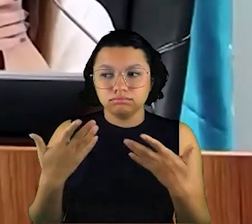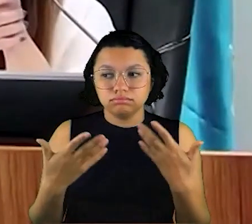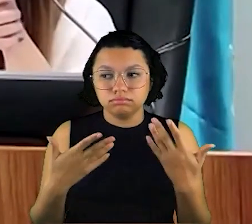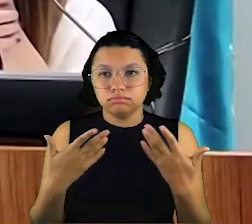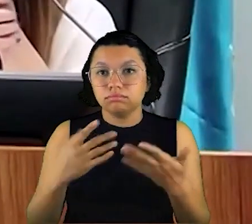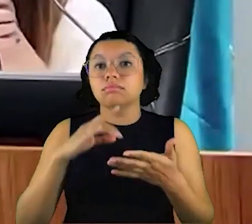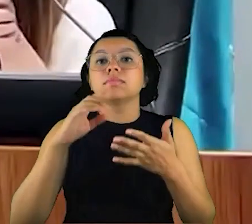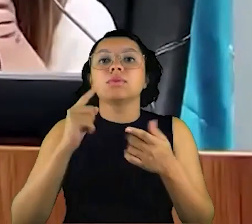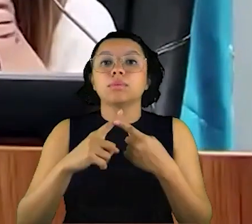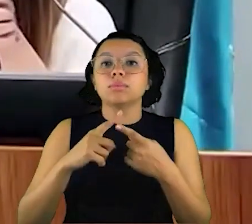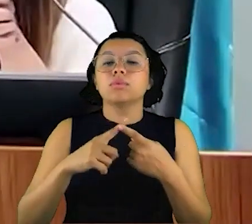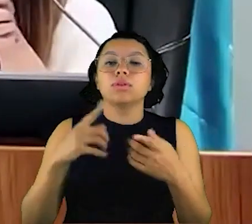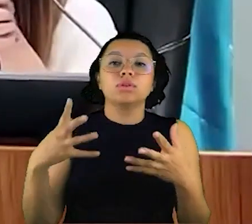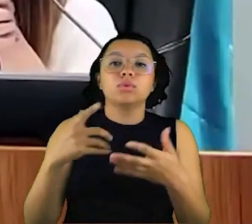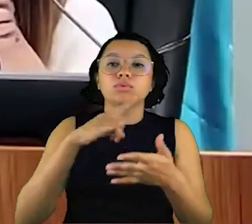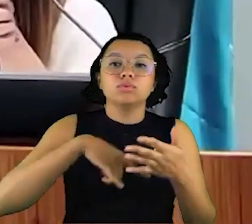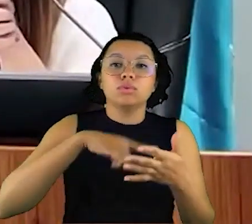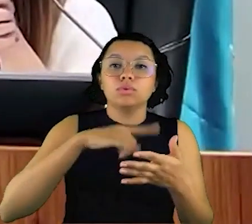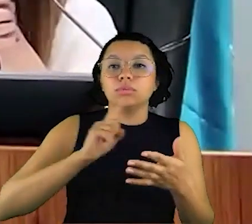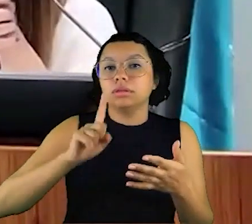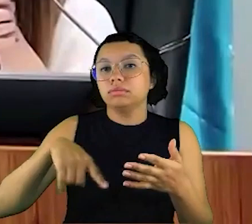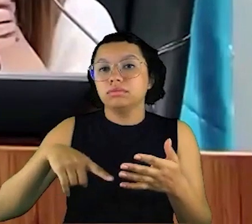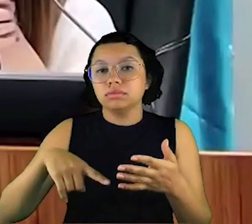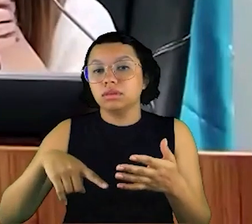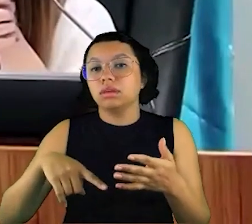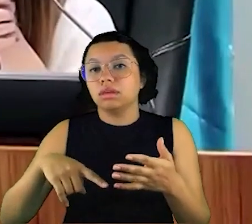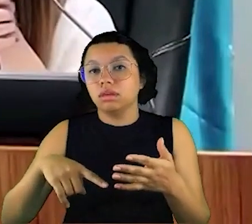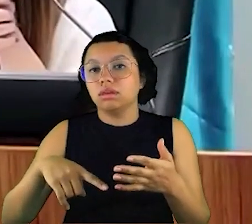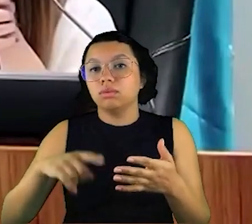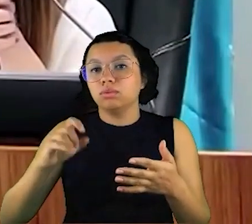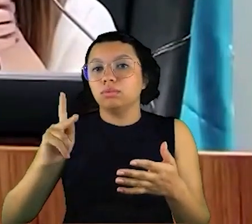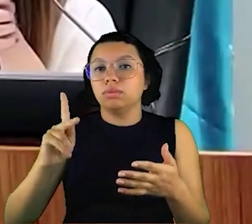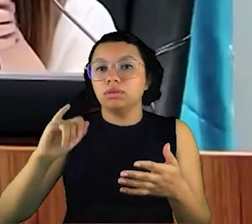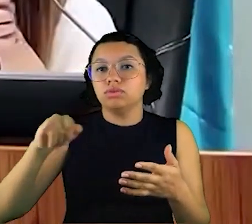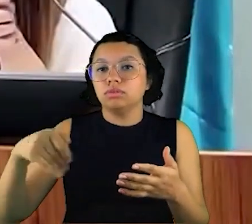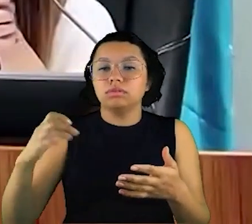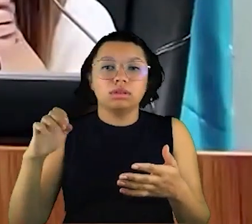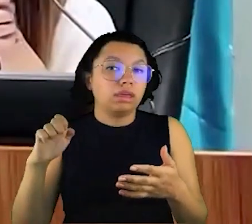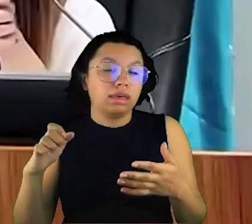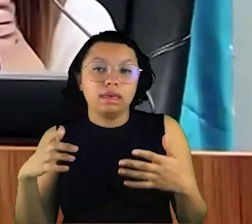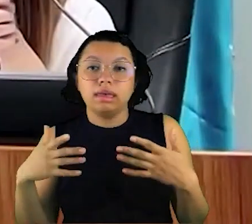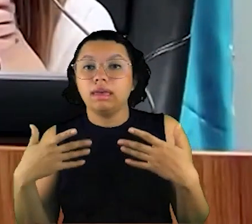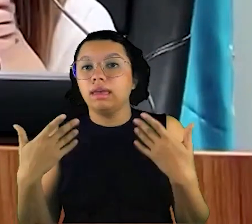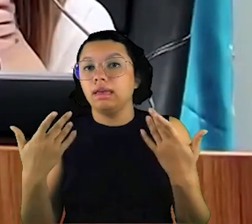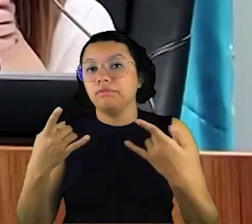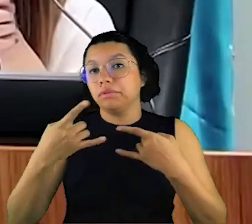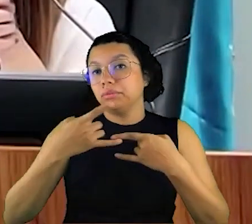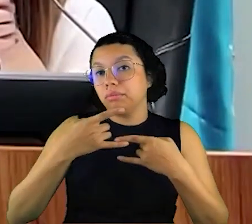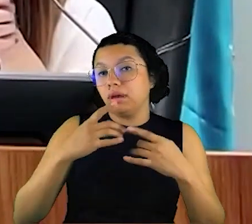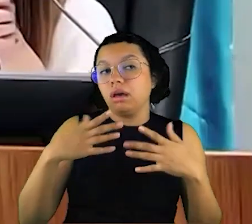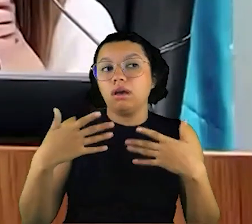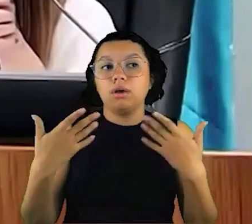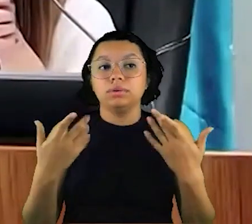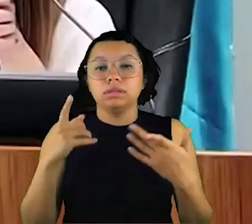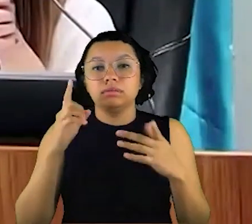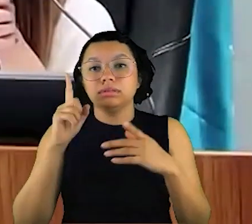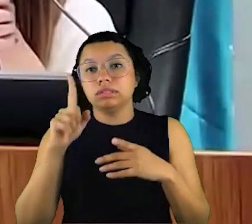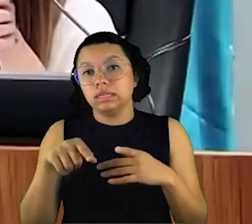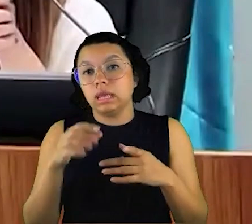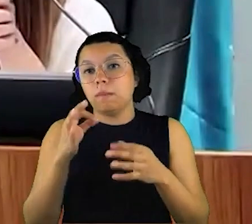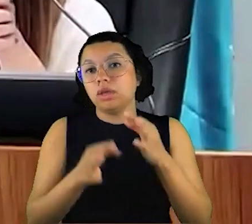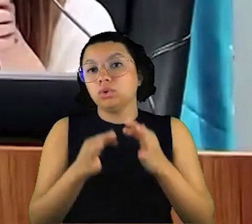os documentos são eletrônicos e seria uma forma, digamos assim, mais justa